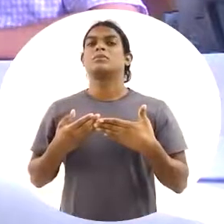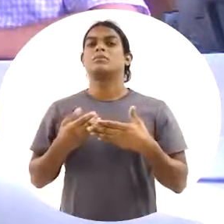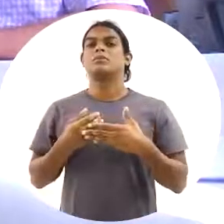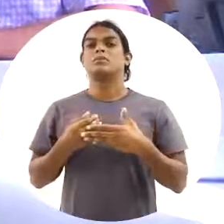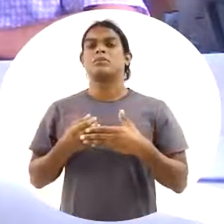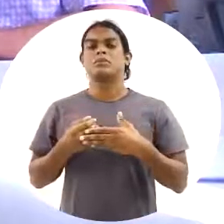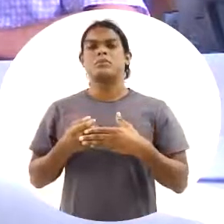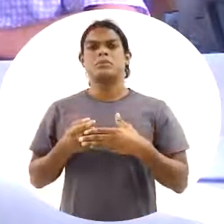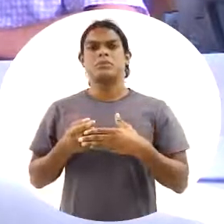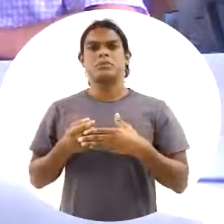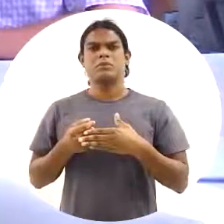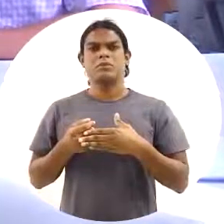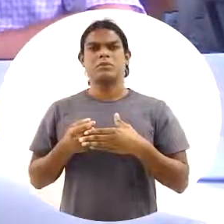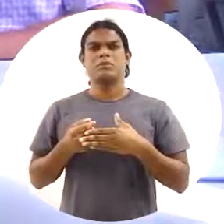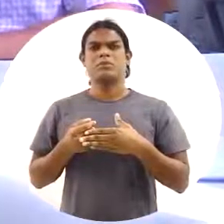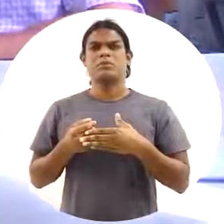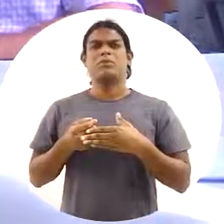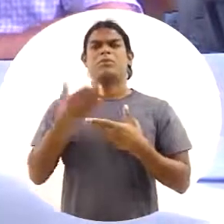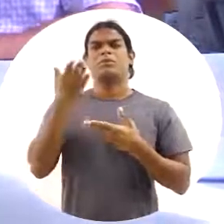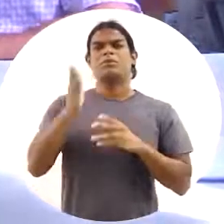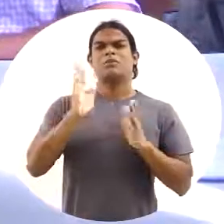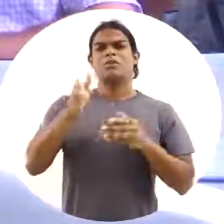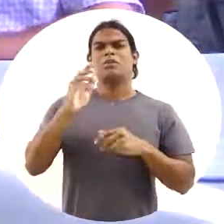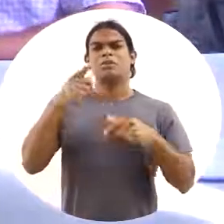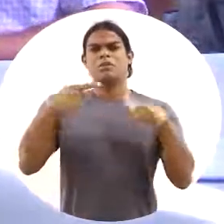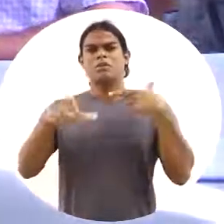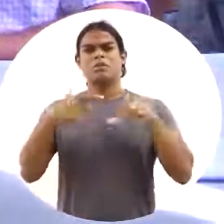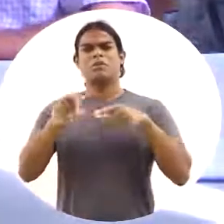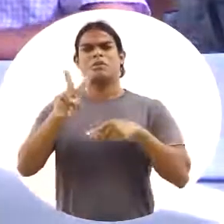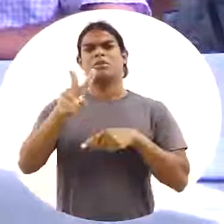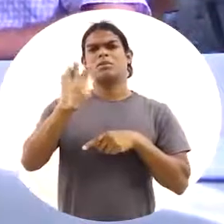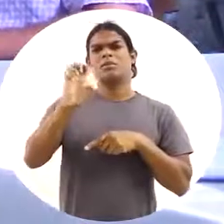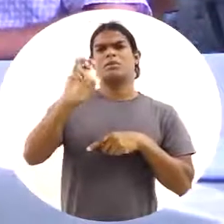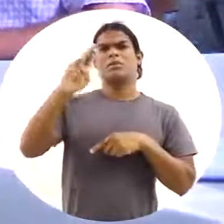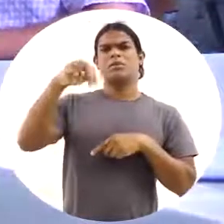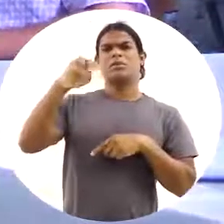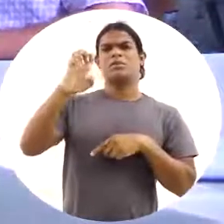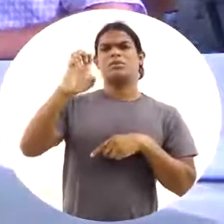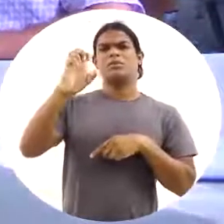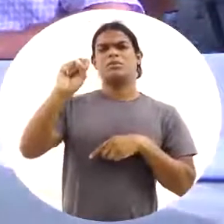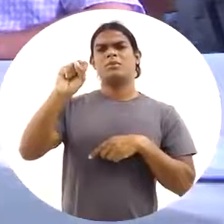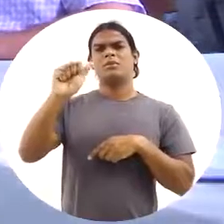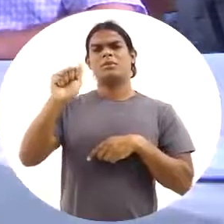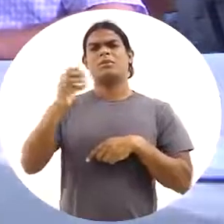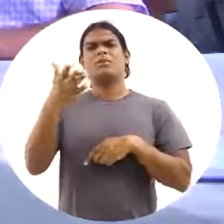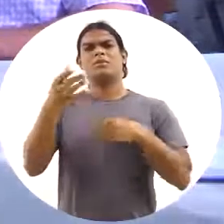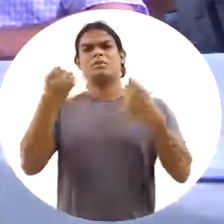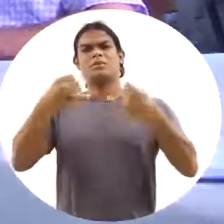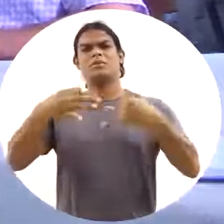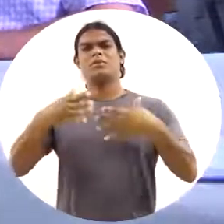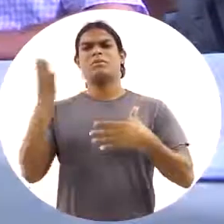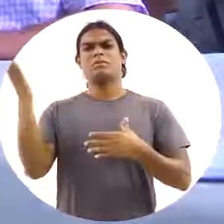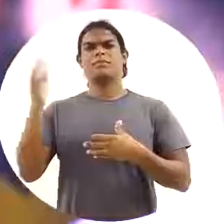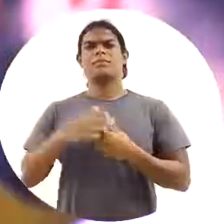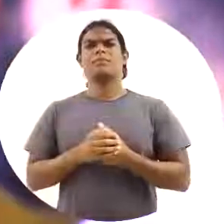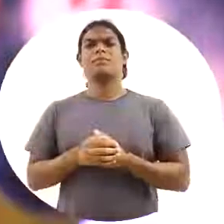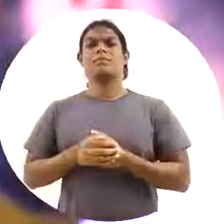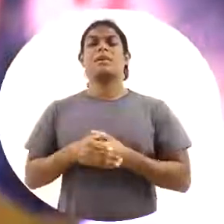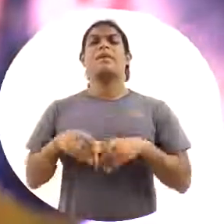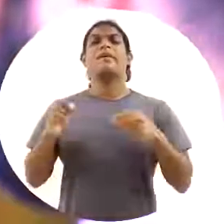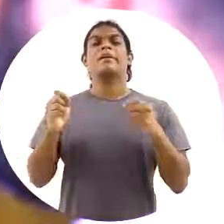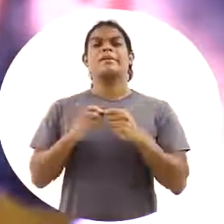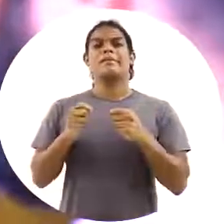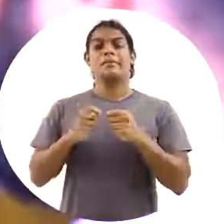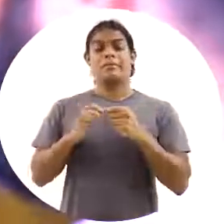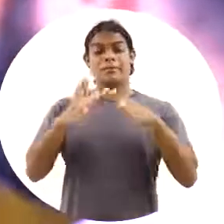vocês foram premiados, né? O escritório foi premiado lá em Veneza. Fala um pouco desse seu trabalho, que é bem interessante para passar aí para o aluno. A